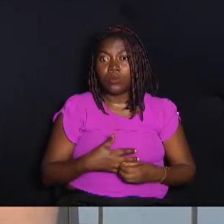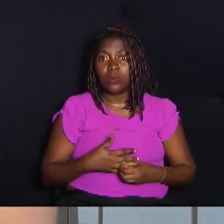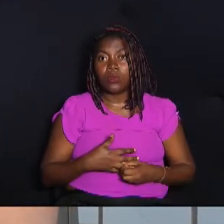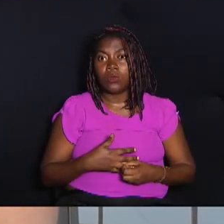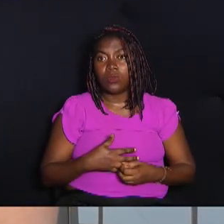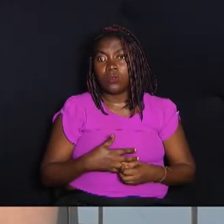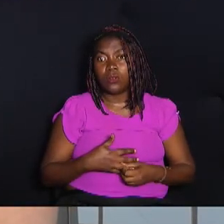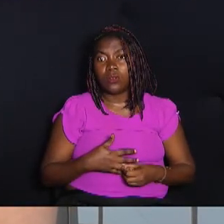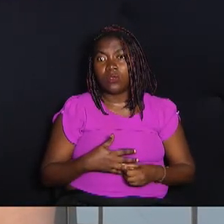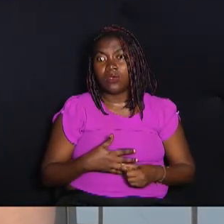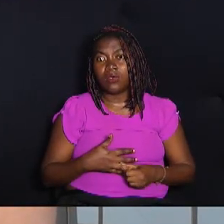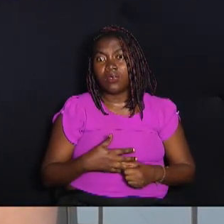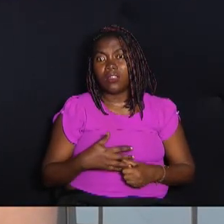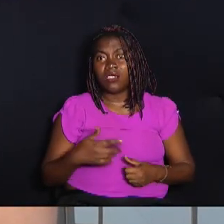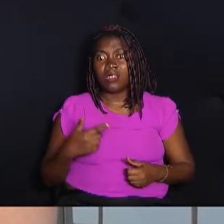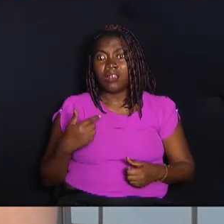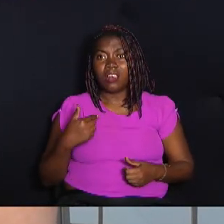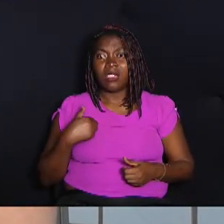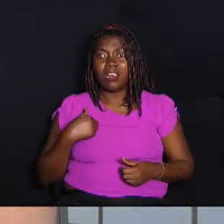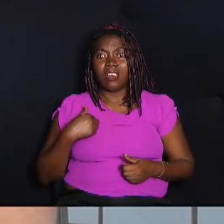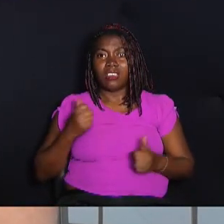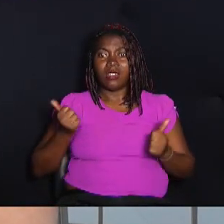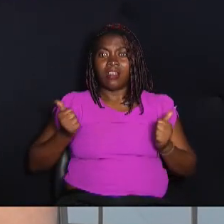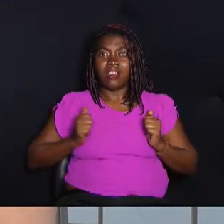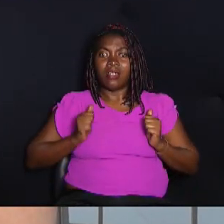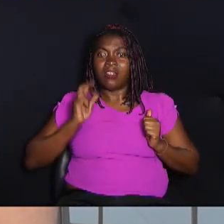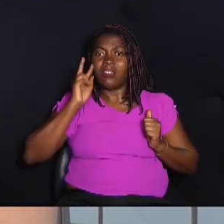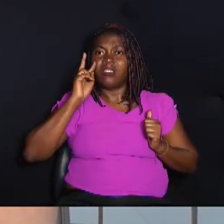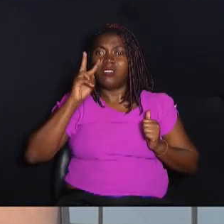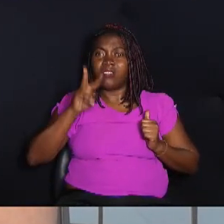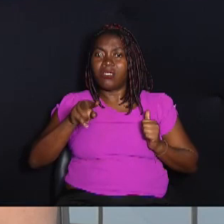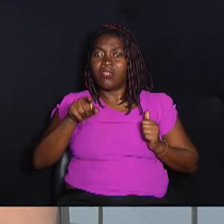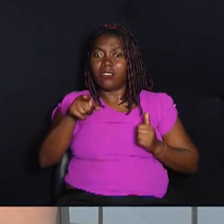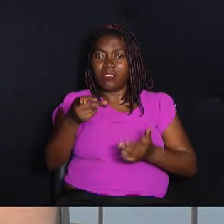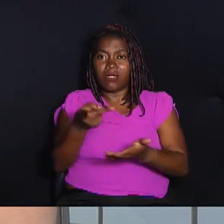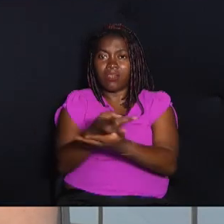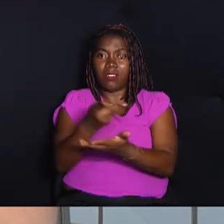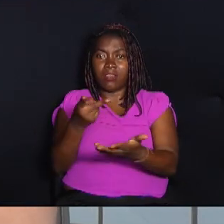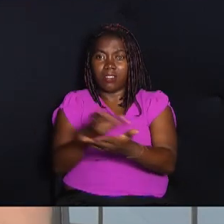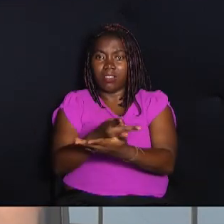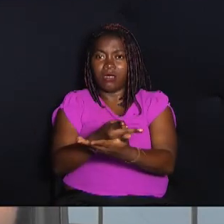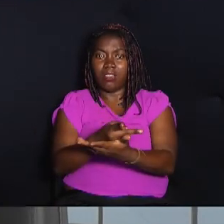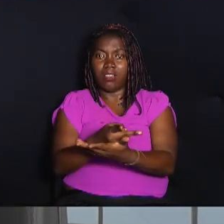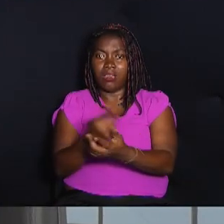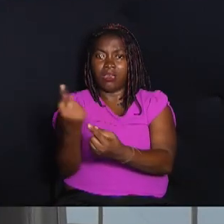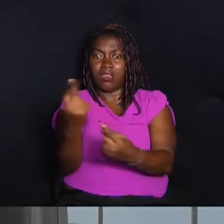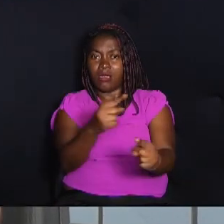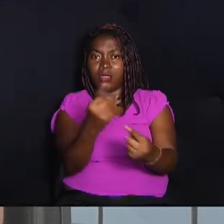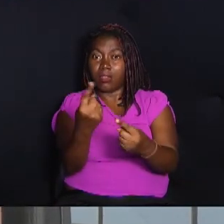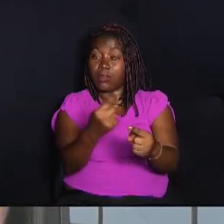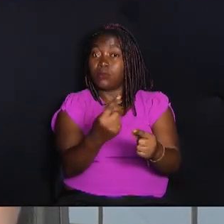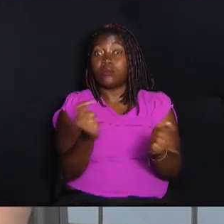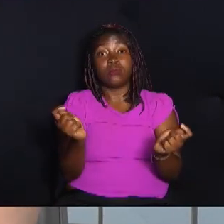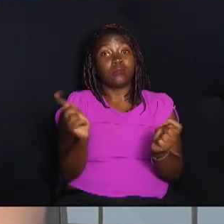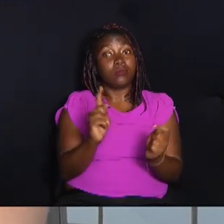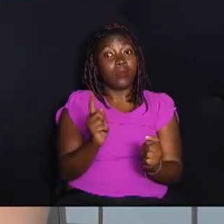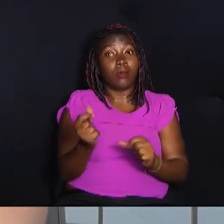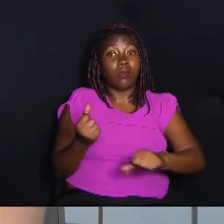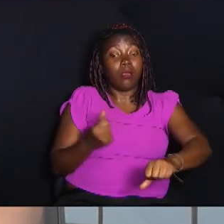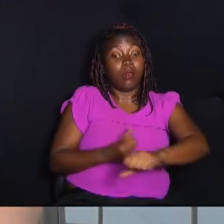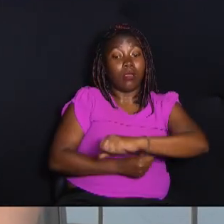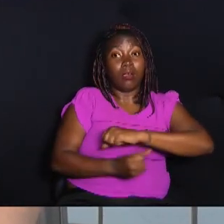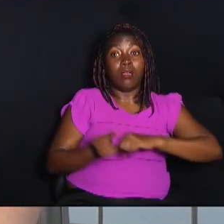a pessoa passiva vendo um agressor com o outro, mas poder ajudar, levar a fazer